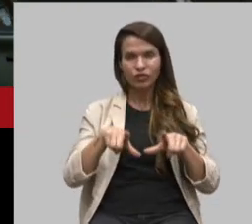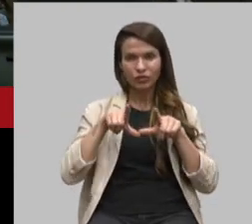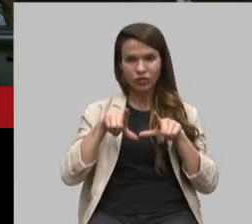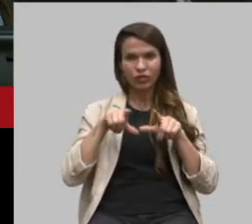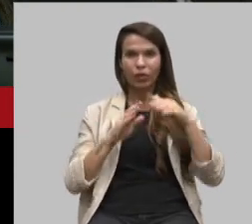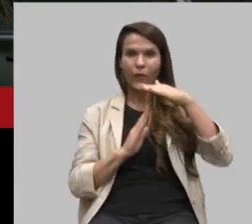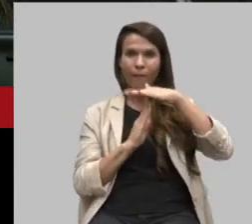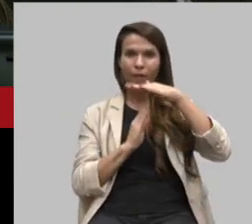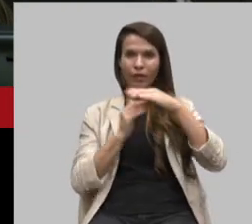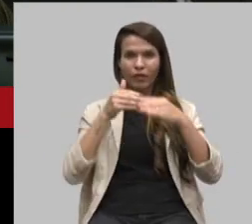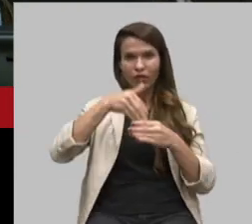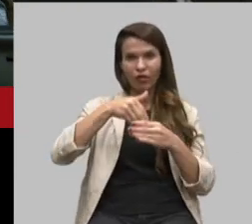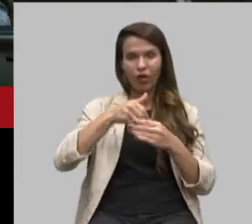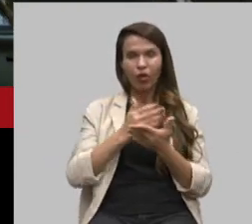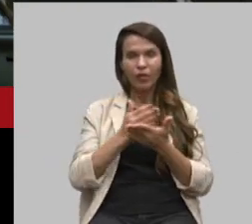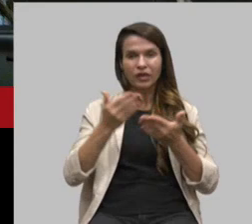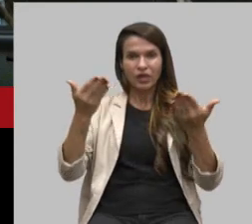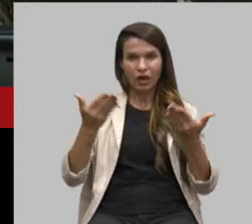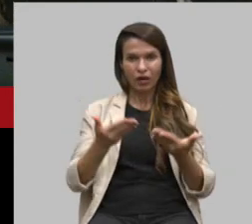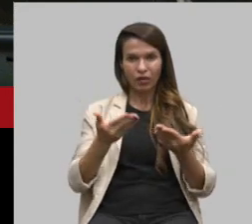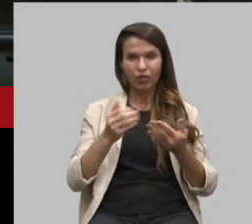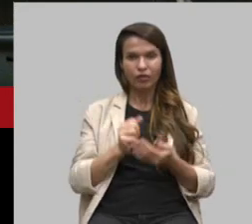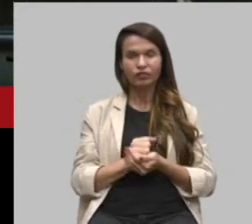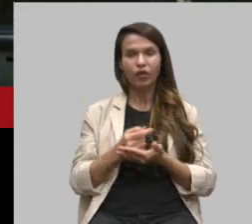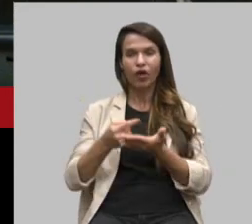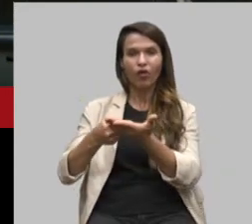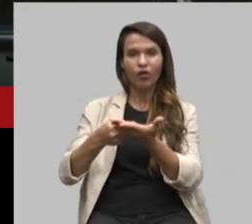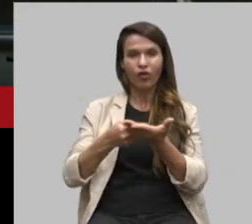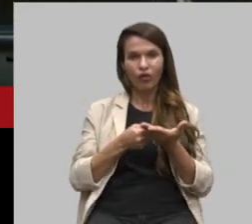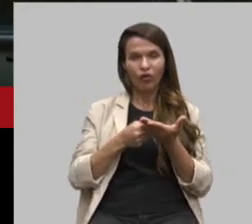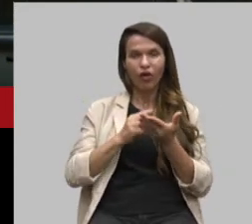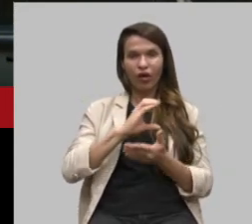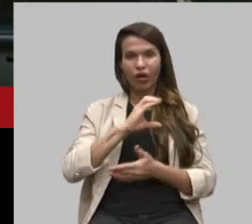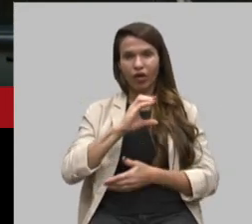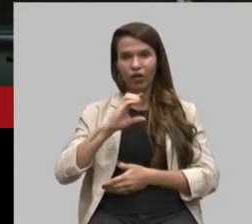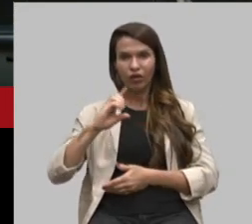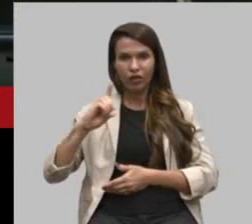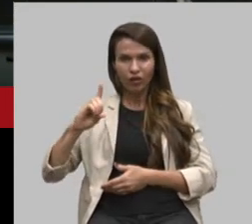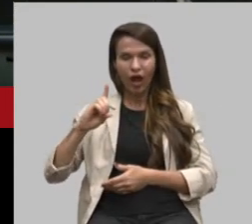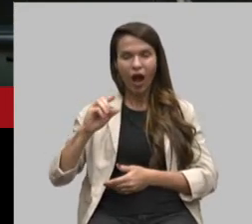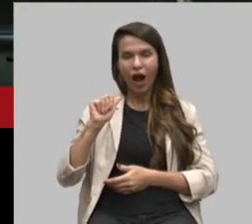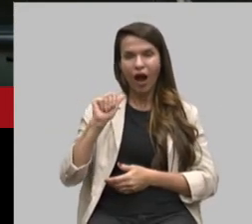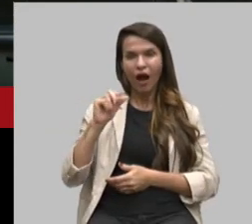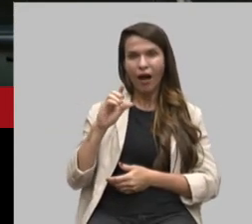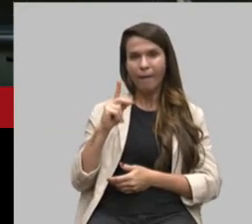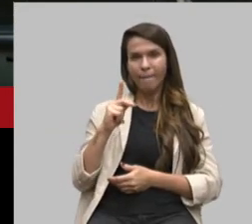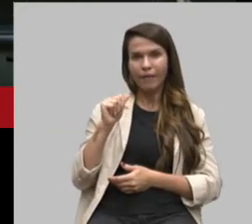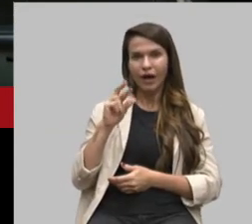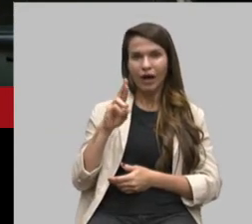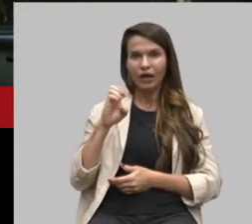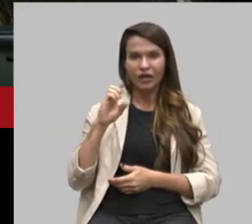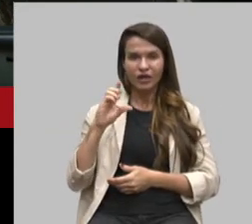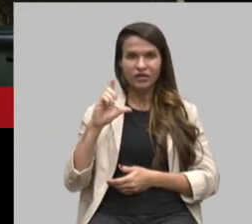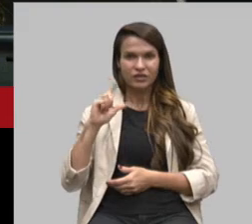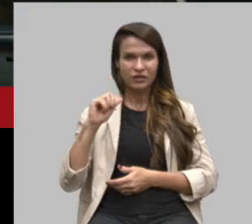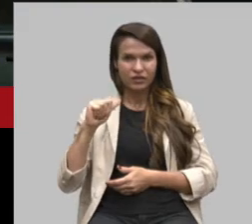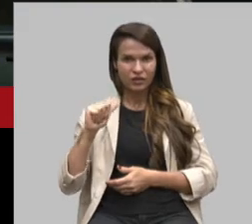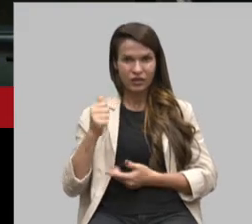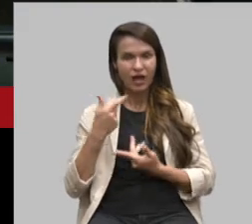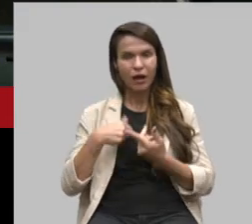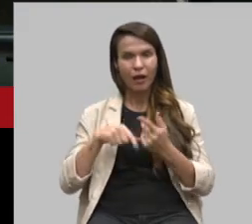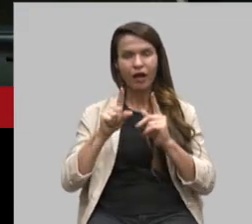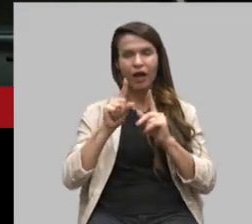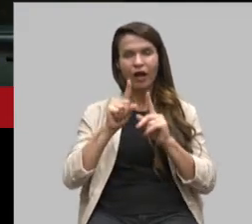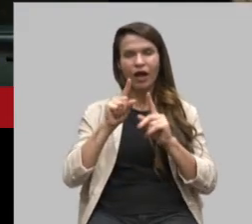votar se inicia agora convidamos a coordenadora Aparecida da cidade de Pará de Minas para acompanhar nossa equipe No